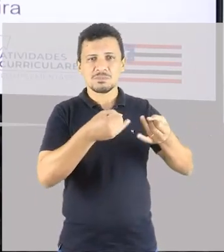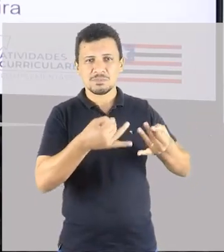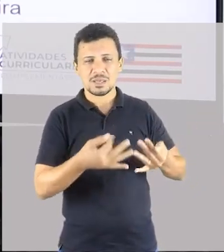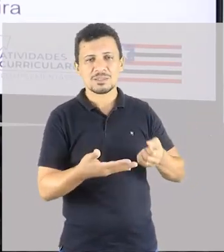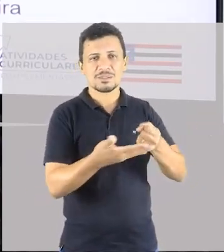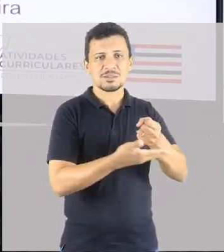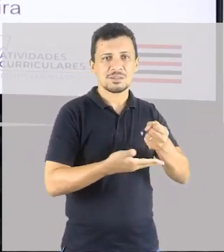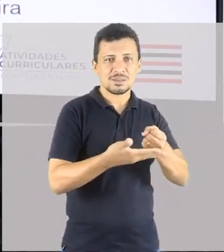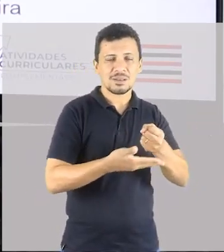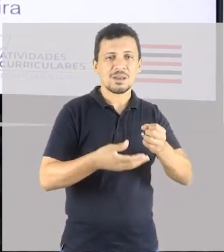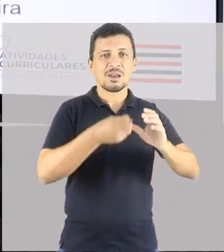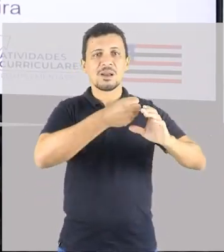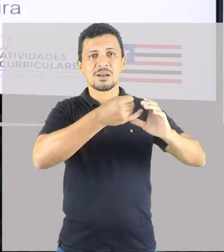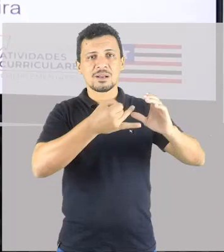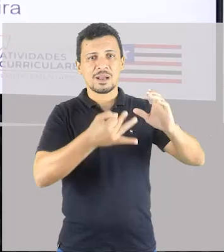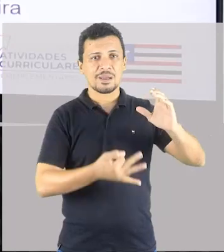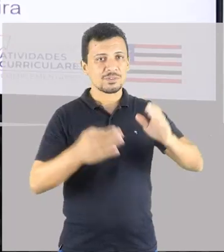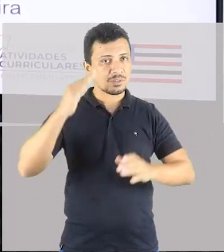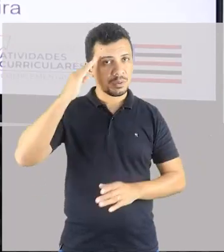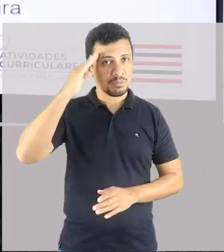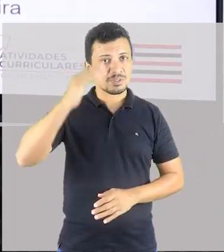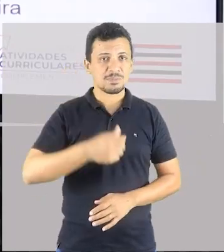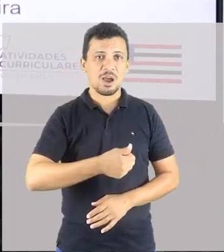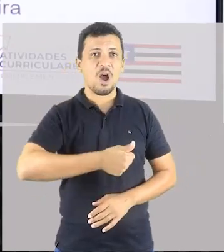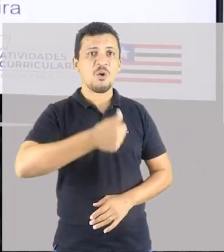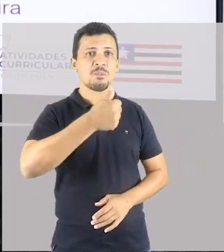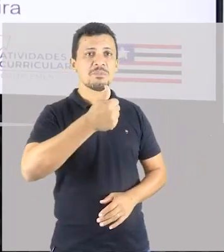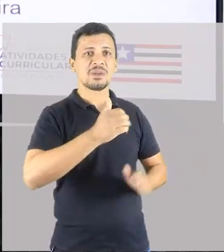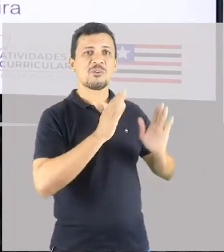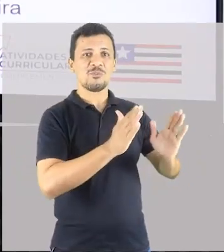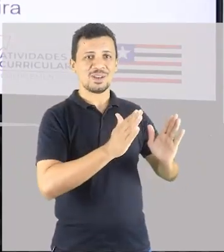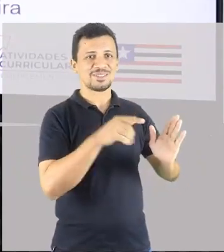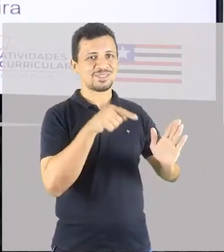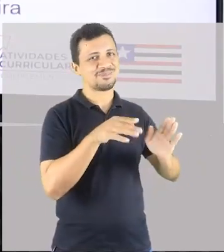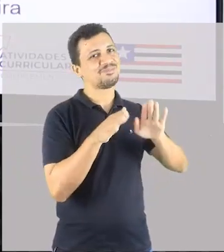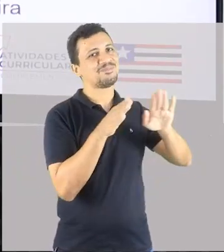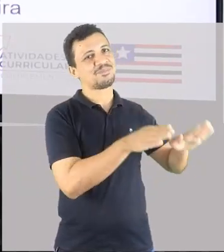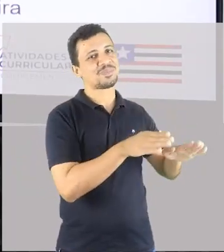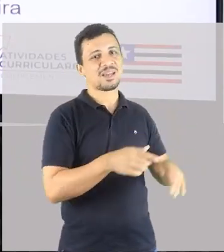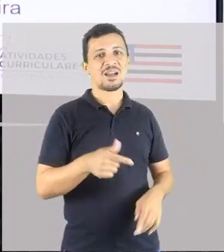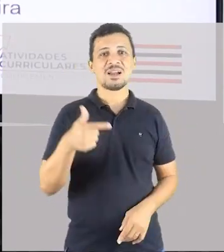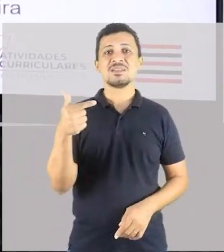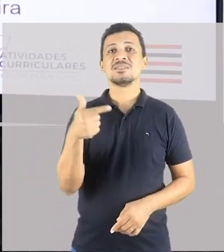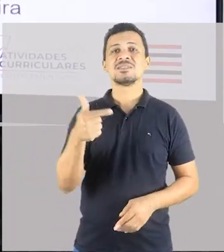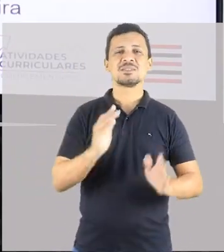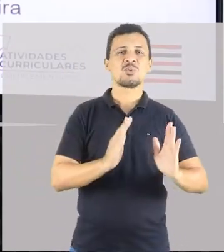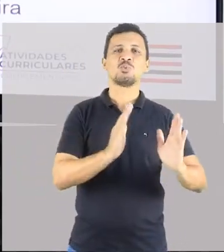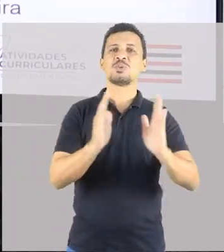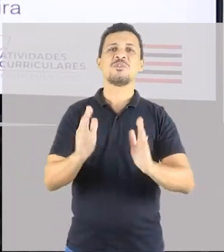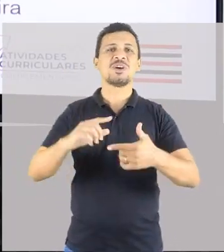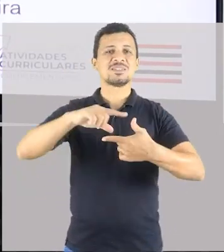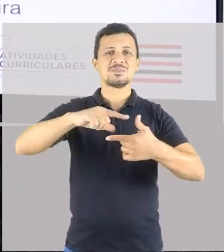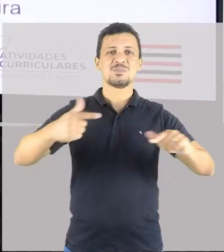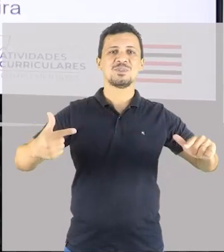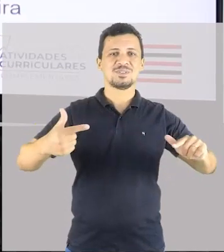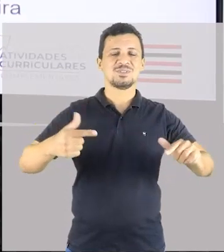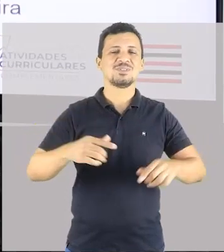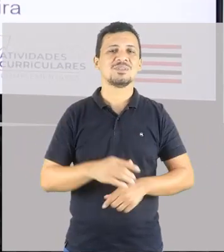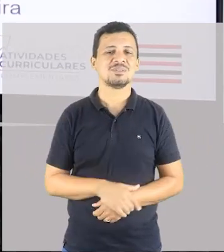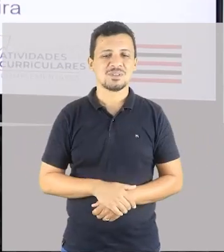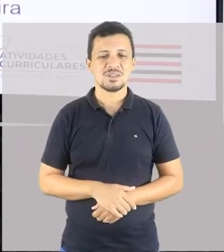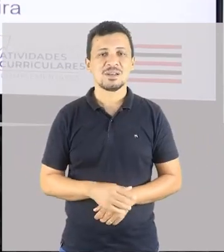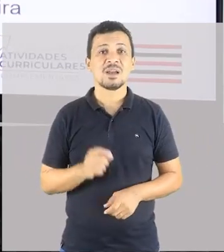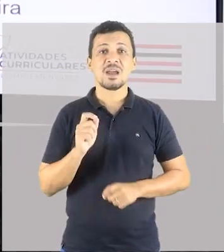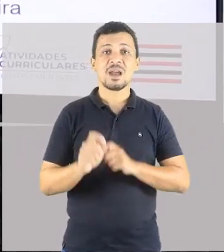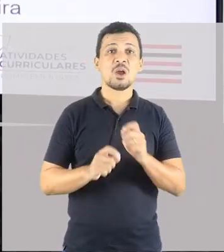as características principais da primeira fase. Nós agora vamos para a característica da segunda fase modernista, que agora é chamada